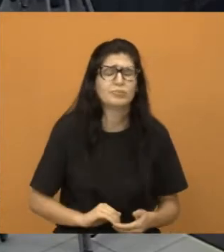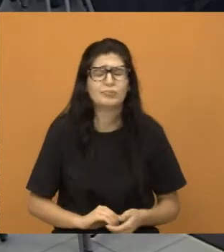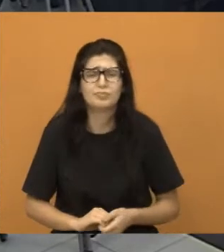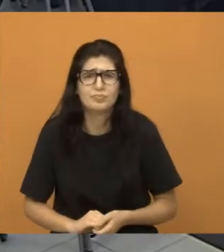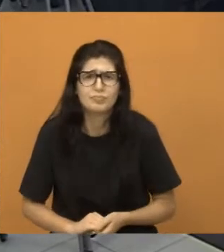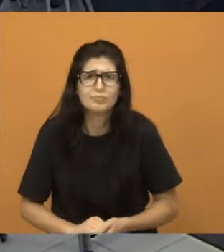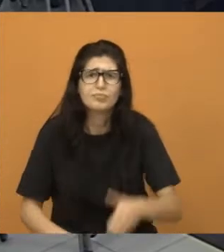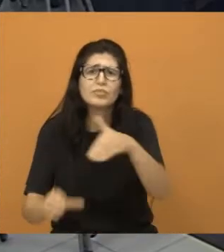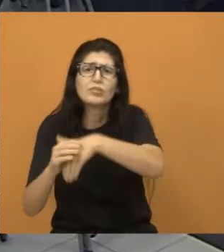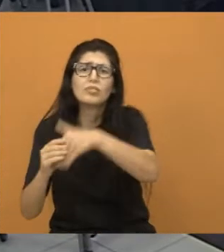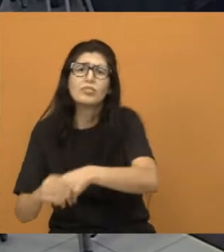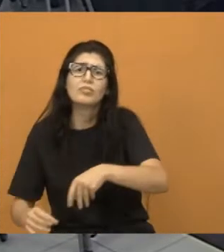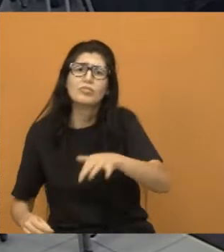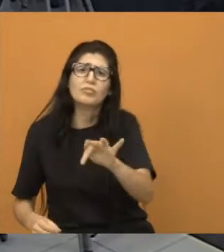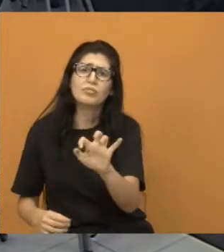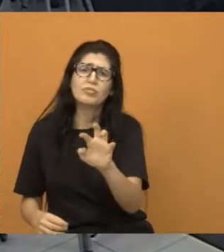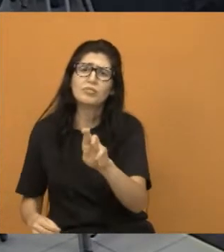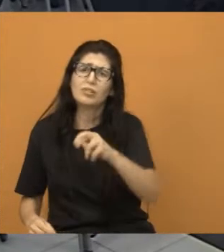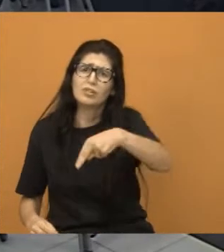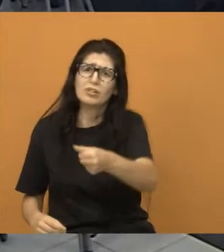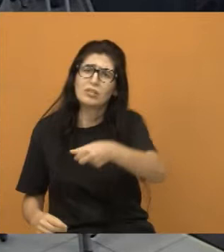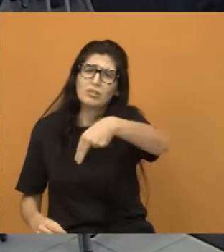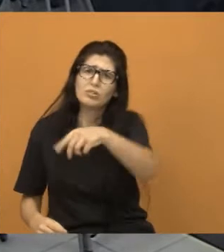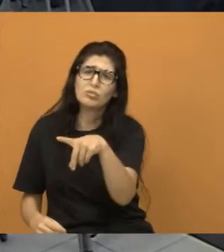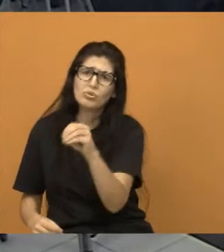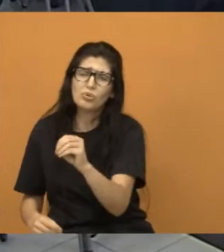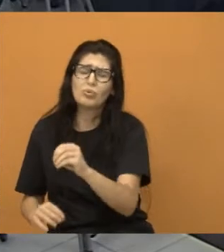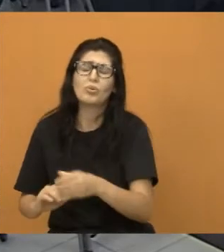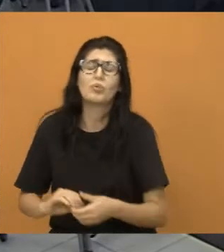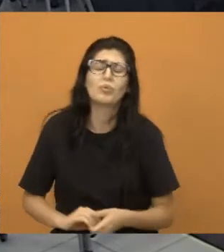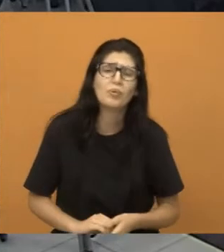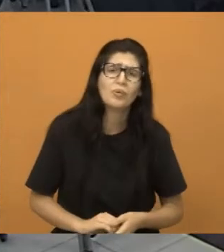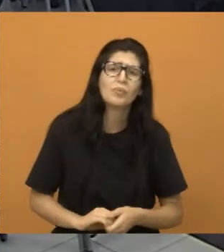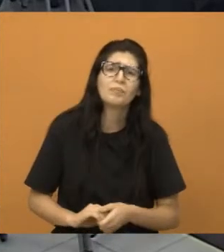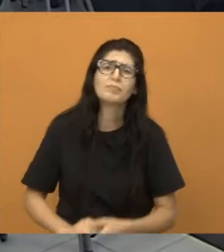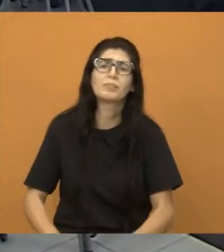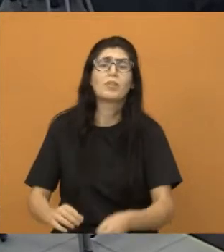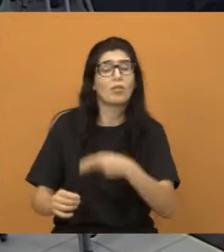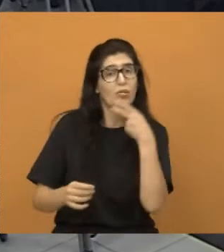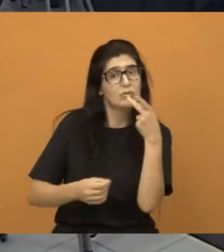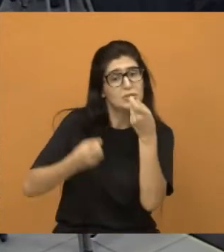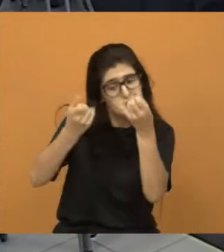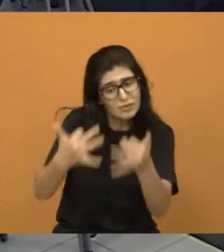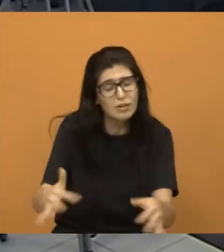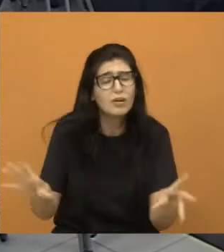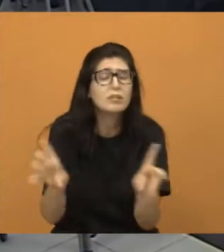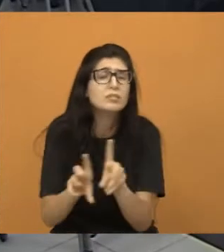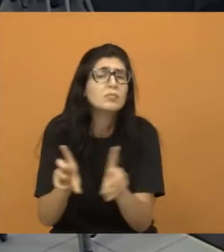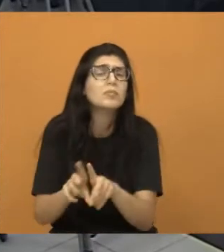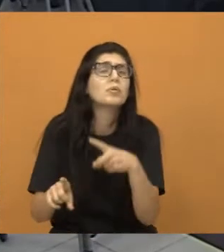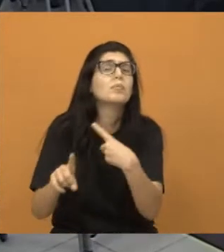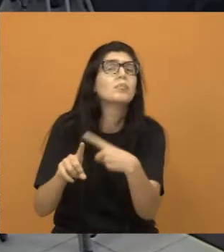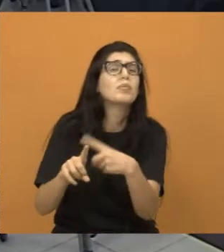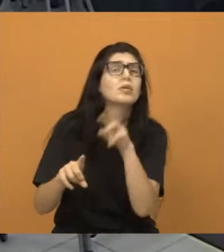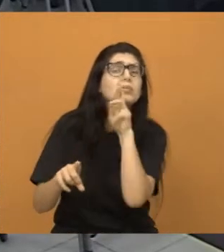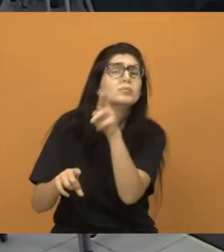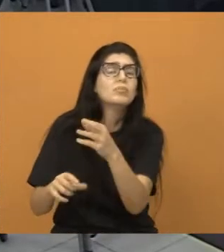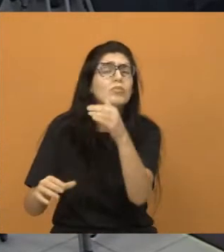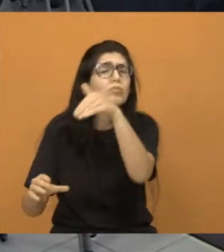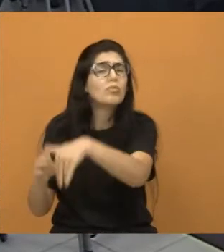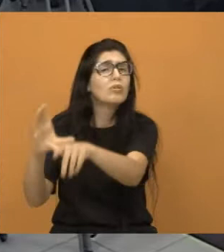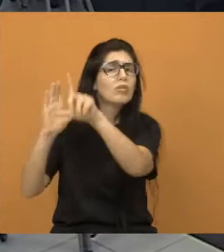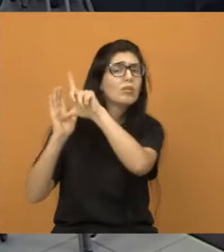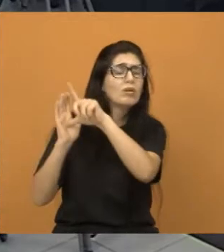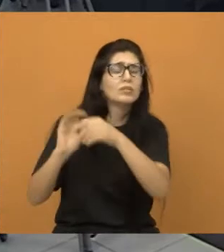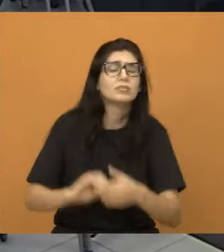Como vota vereador Fernando da Ótica Original? Senhor presidente, justificando o voto também, né, salientar aqui para quem está nos